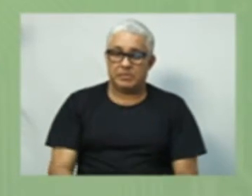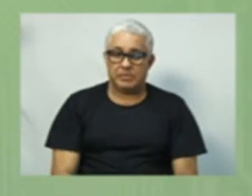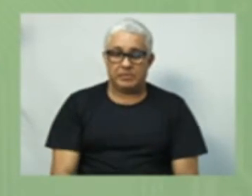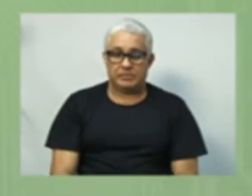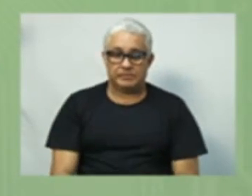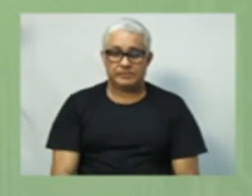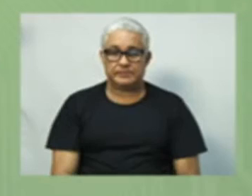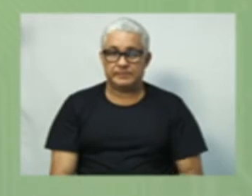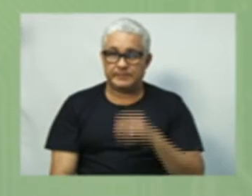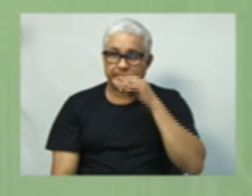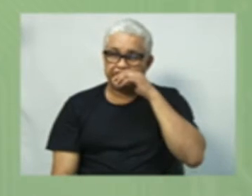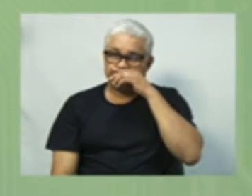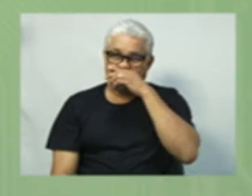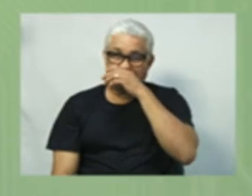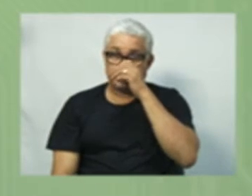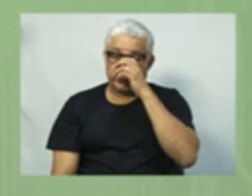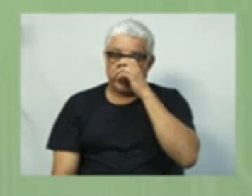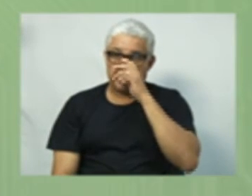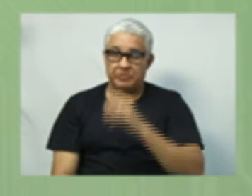contribuinte.